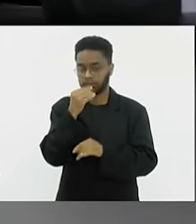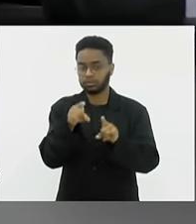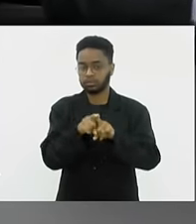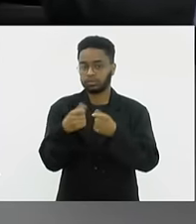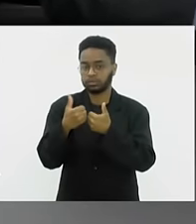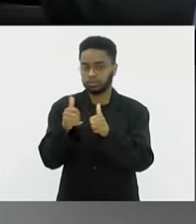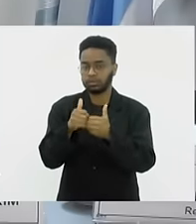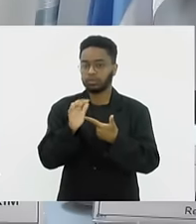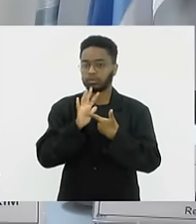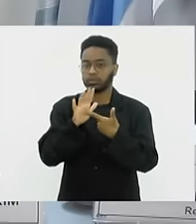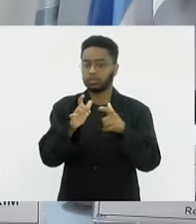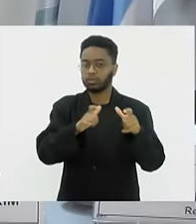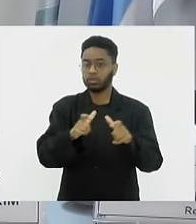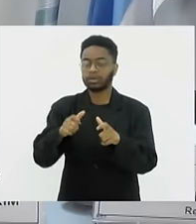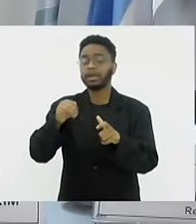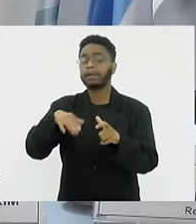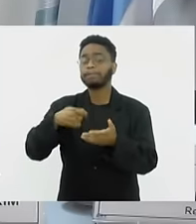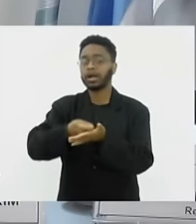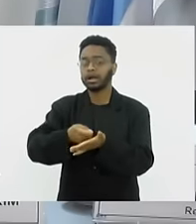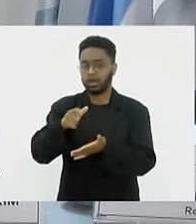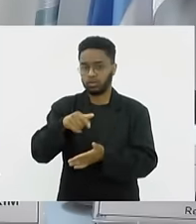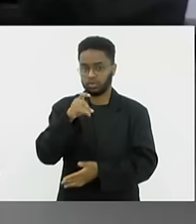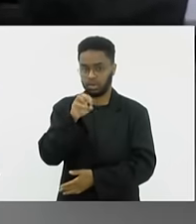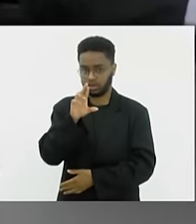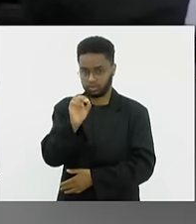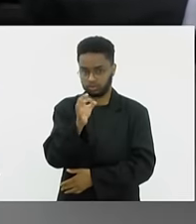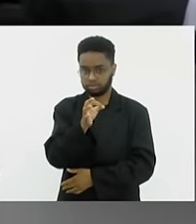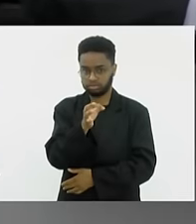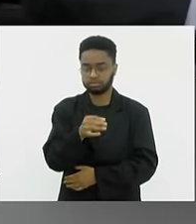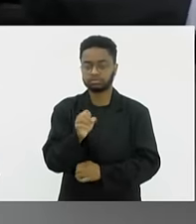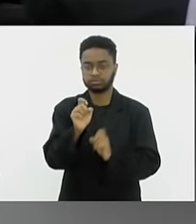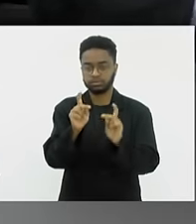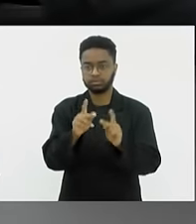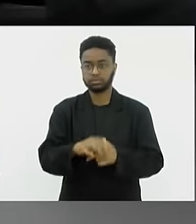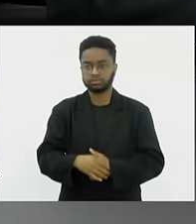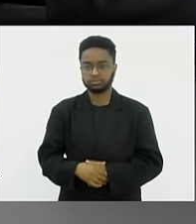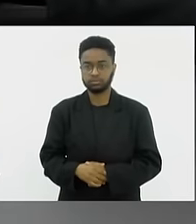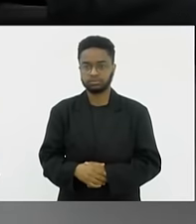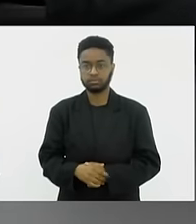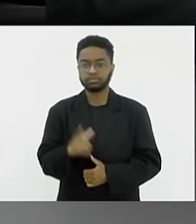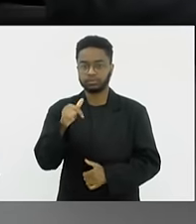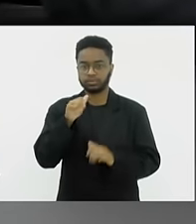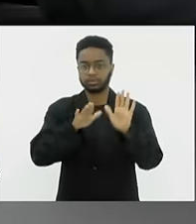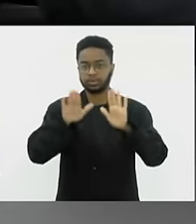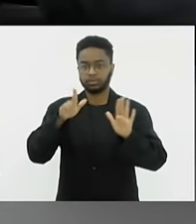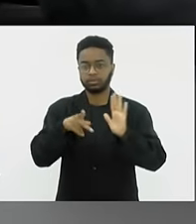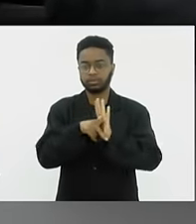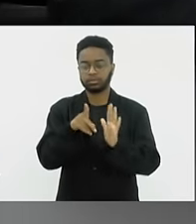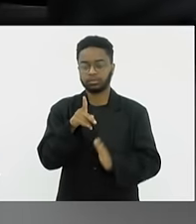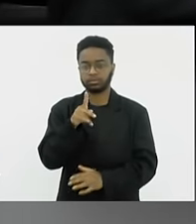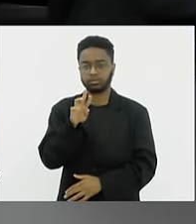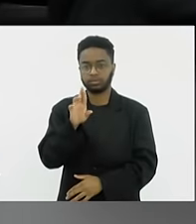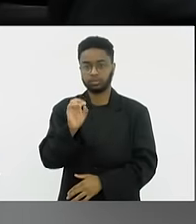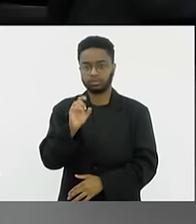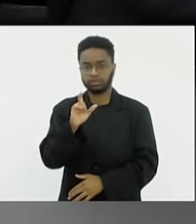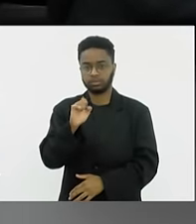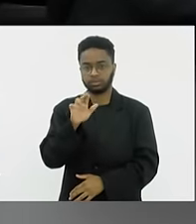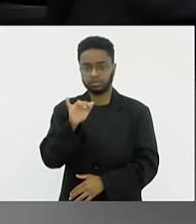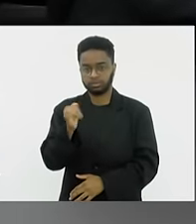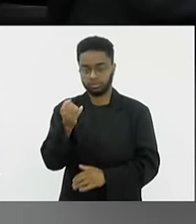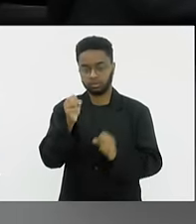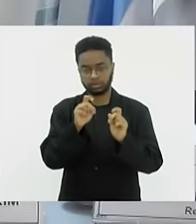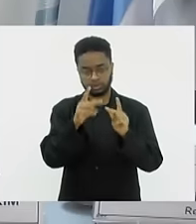por dentro. E quem paga isso é o Deto, né? É o Deto. Tá. A licitação foi pelo PRODERJ. Te agradeço. Eu